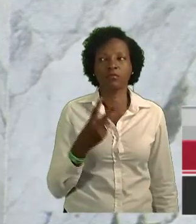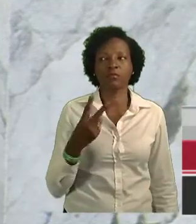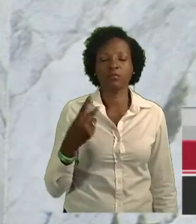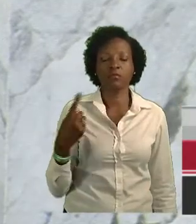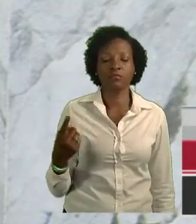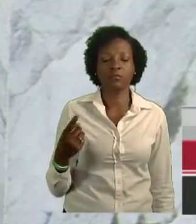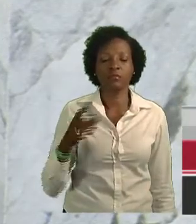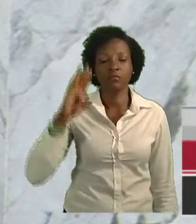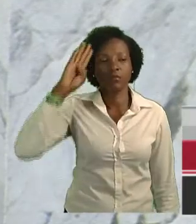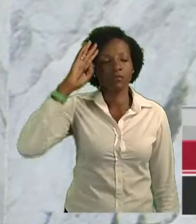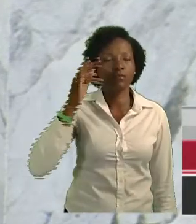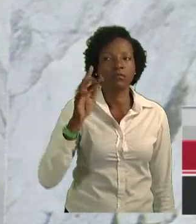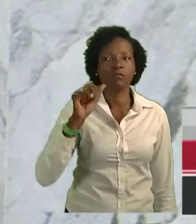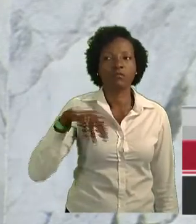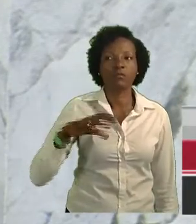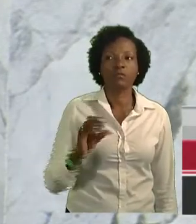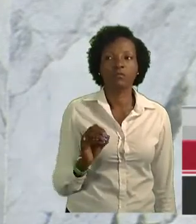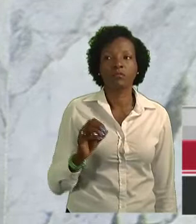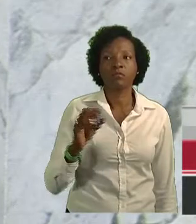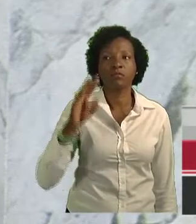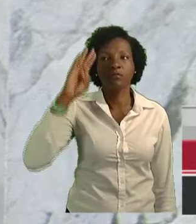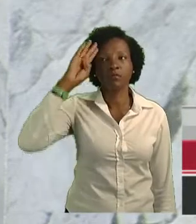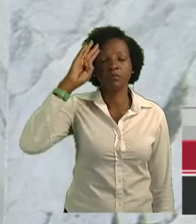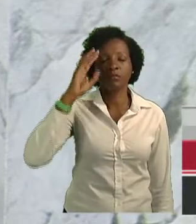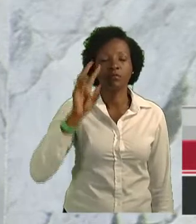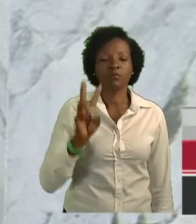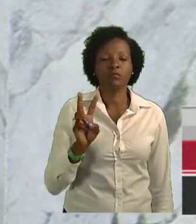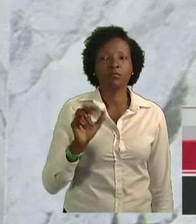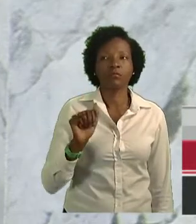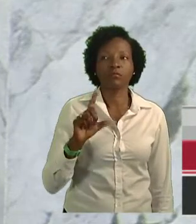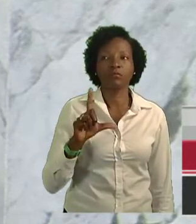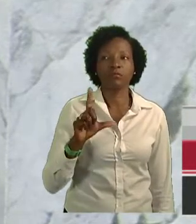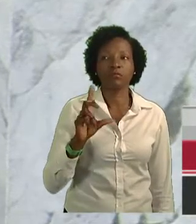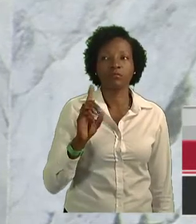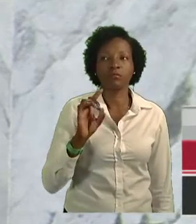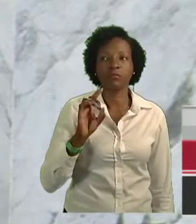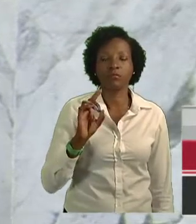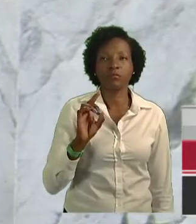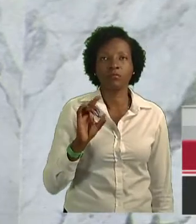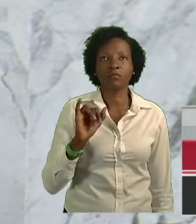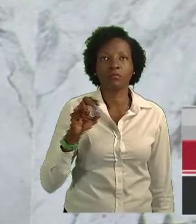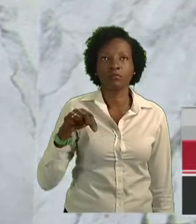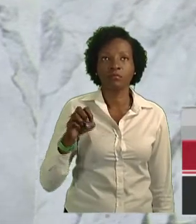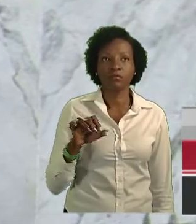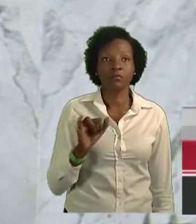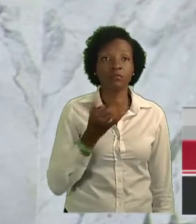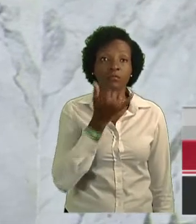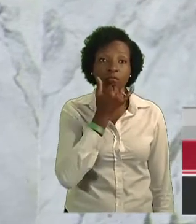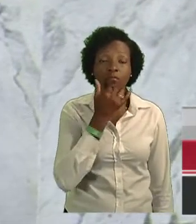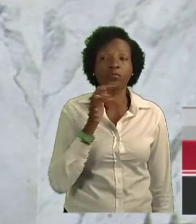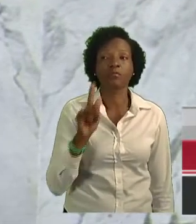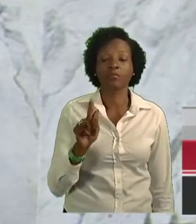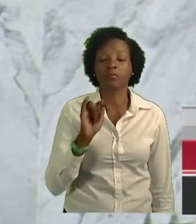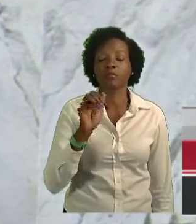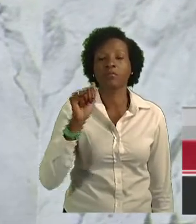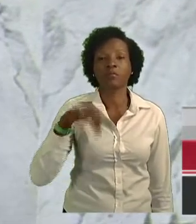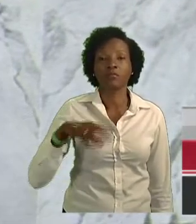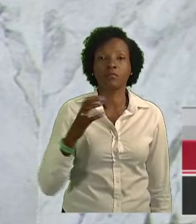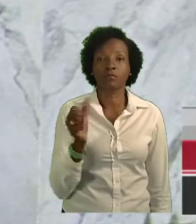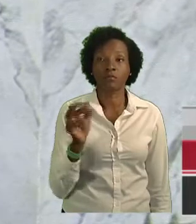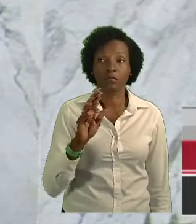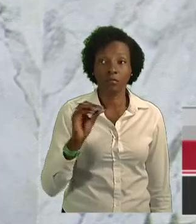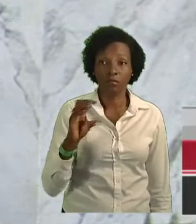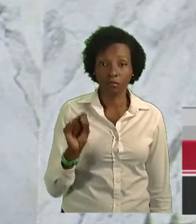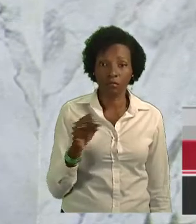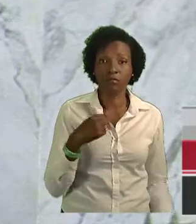valdinei eles estavam perdão soldado frank o soldado jean carlos eles estavam de serviço quando eles foram chamados